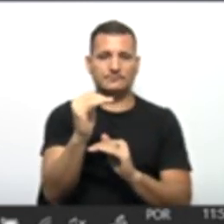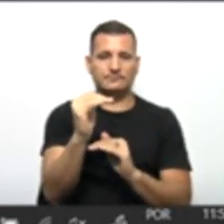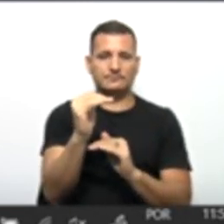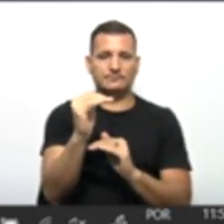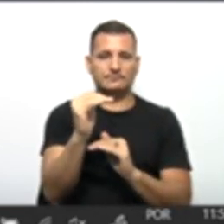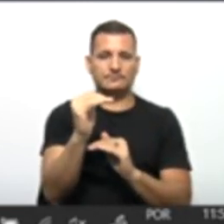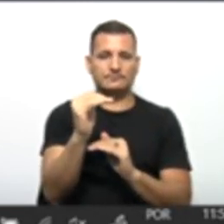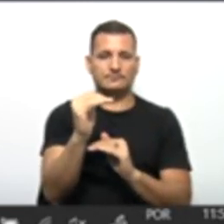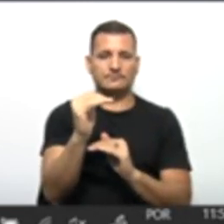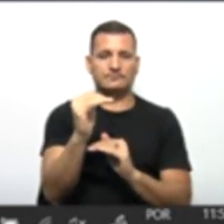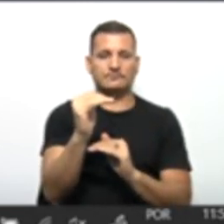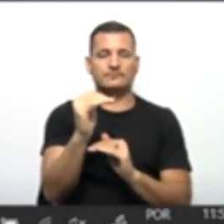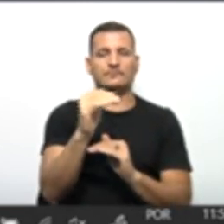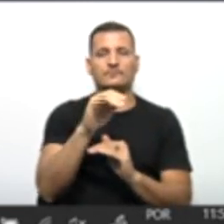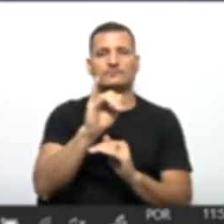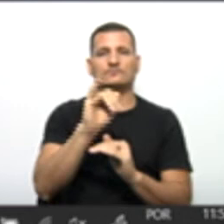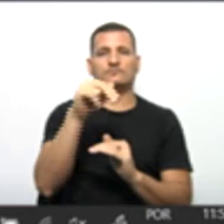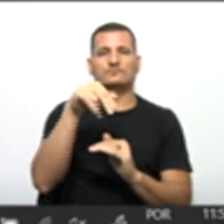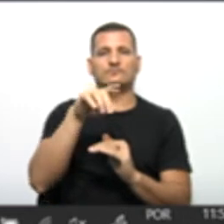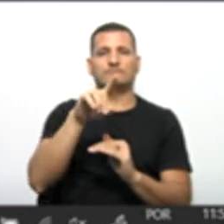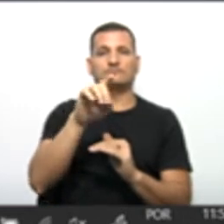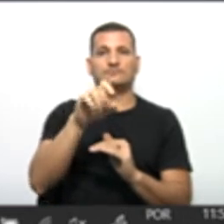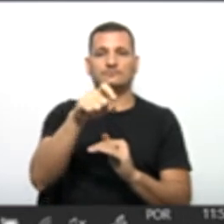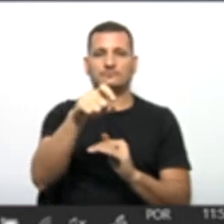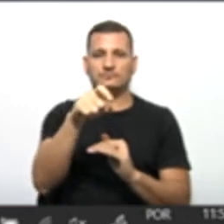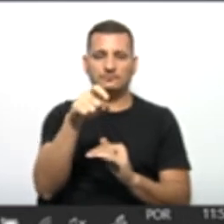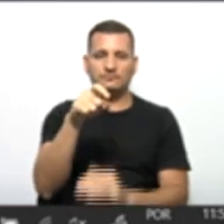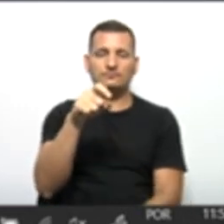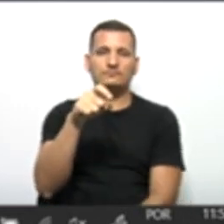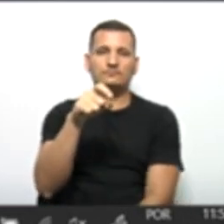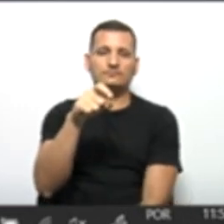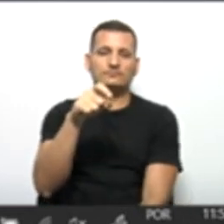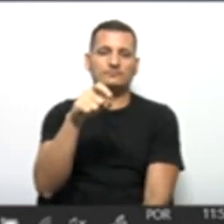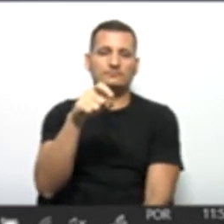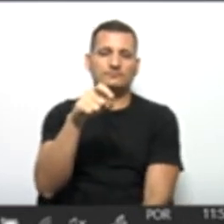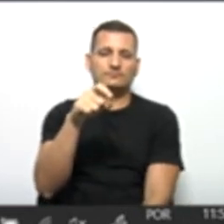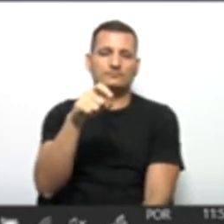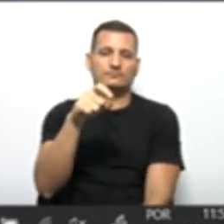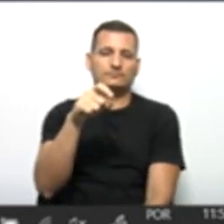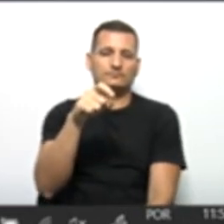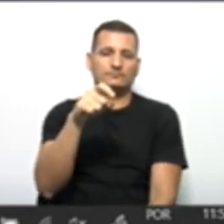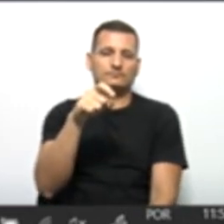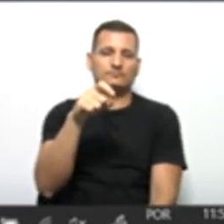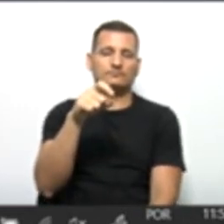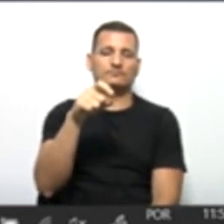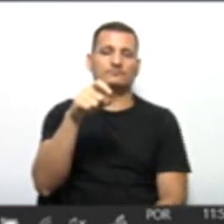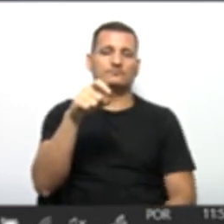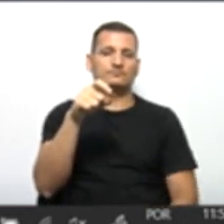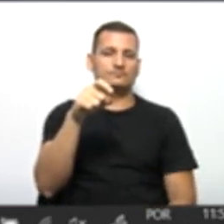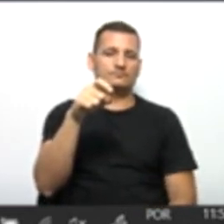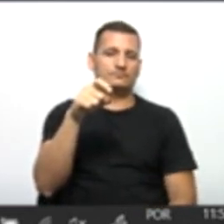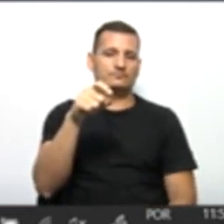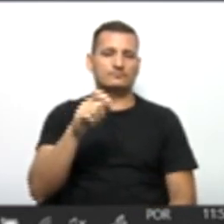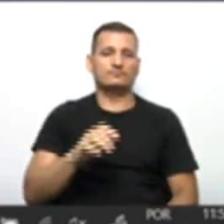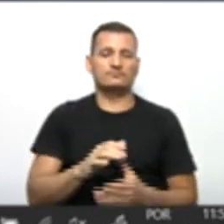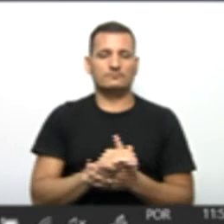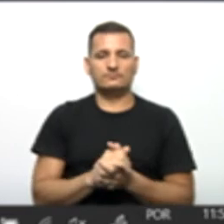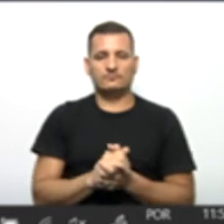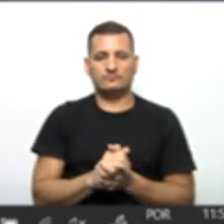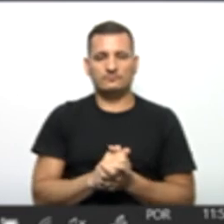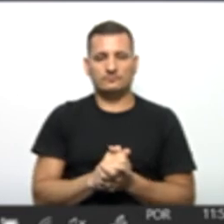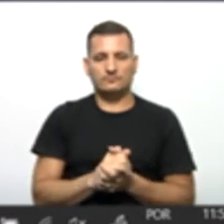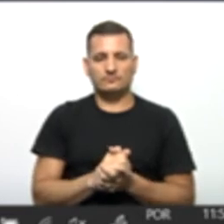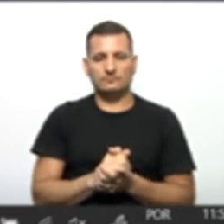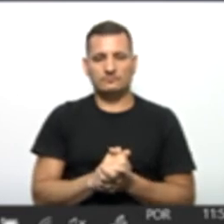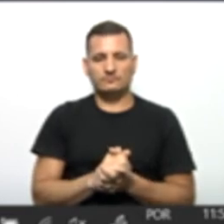a função do index que é pra poder mostrar página inicial da nossa página do nosso projeto